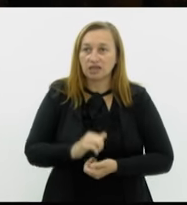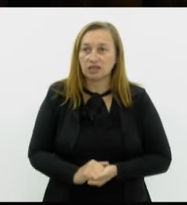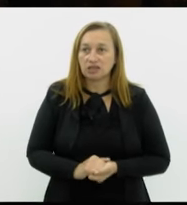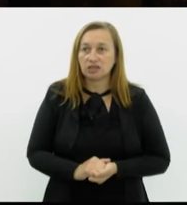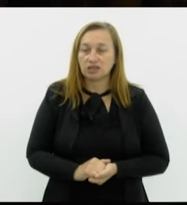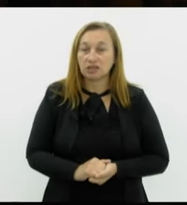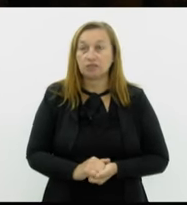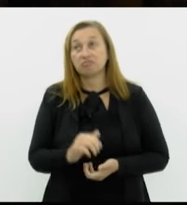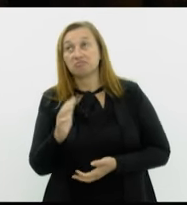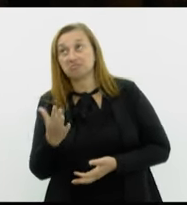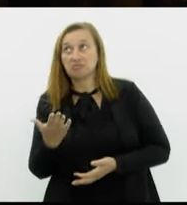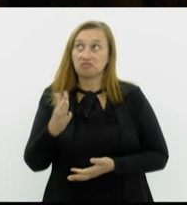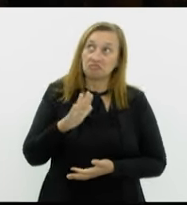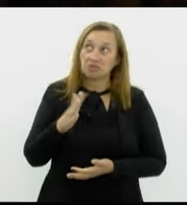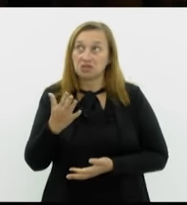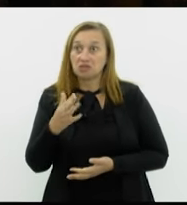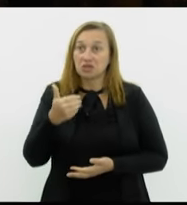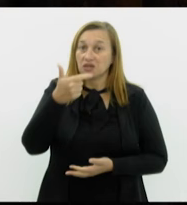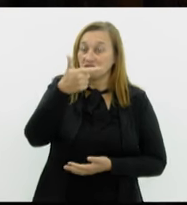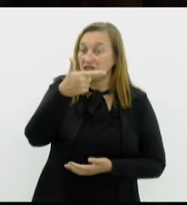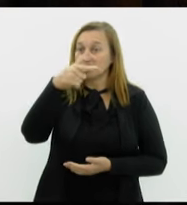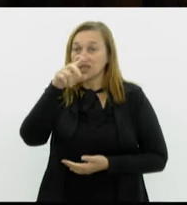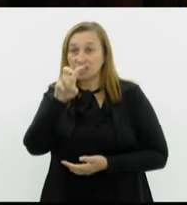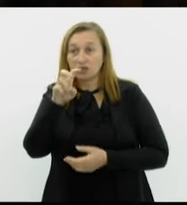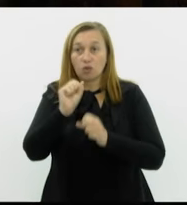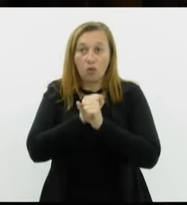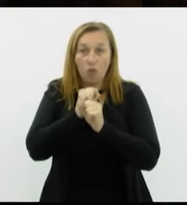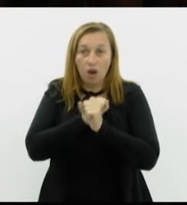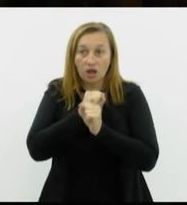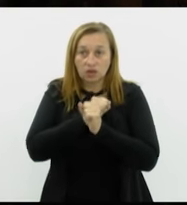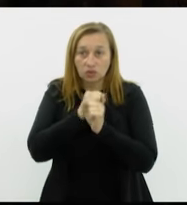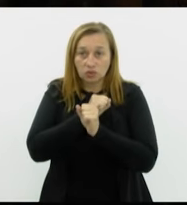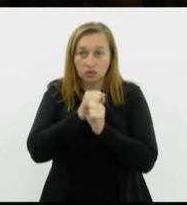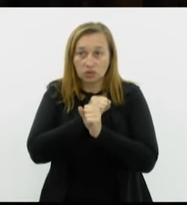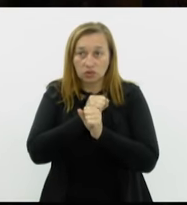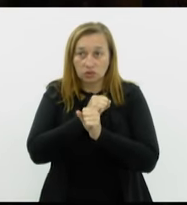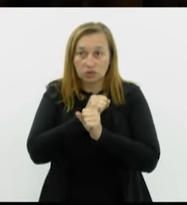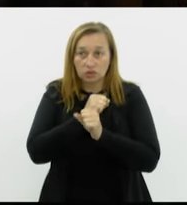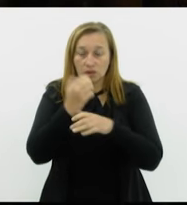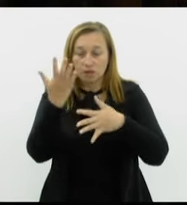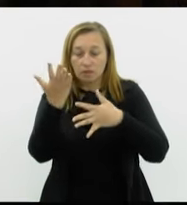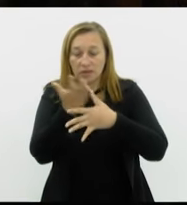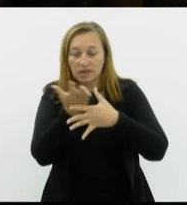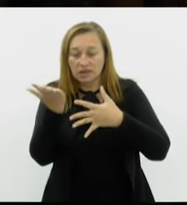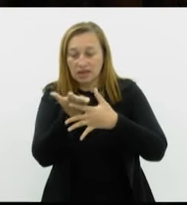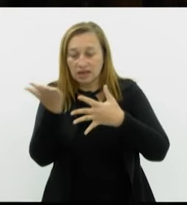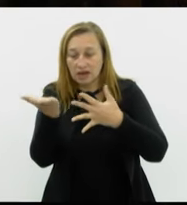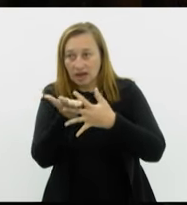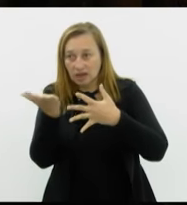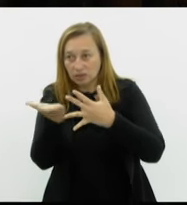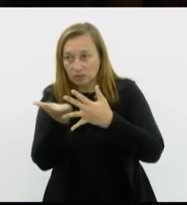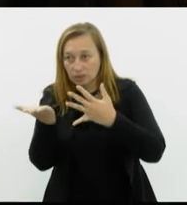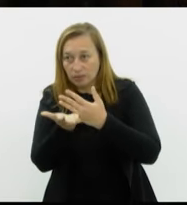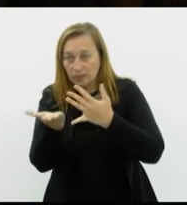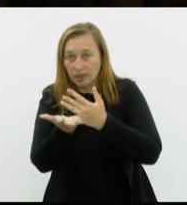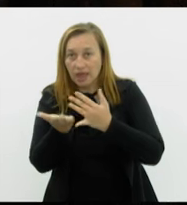25 anos, e ao longo desses 25 anos, ela pagou R$150.